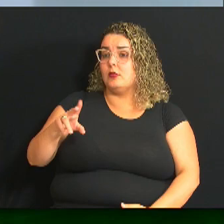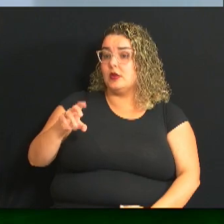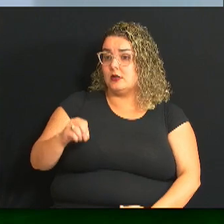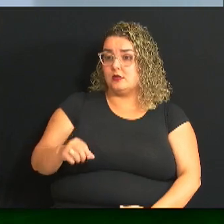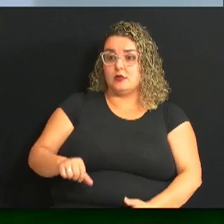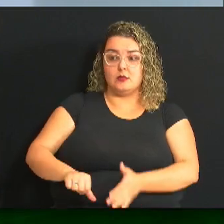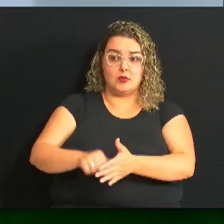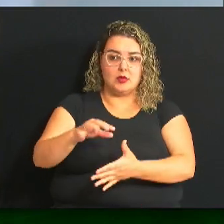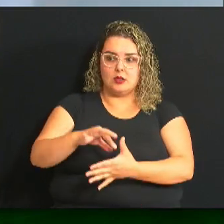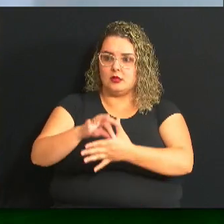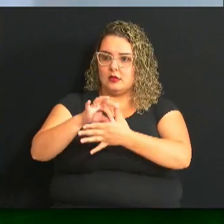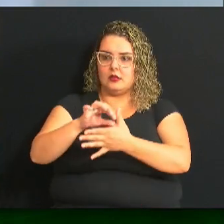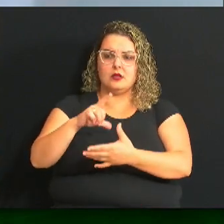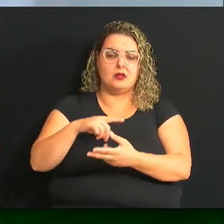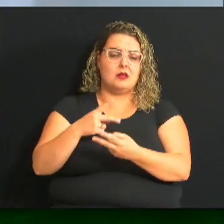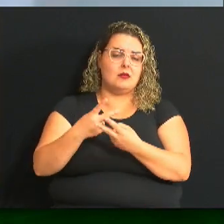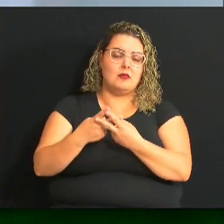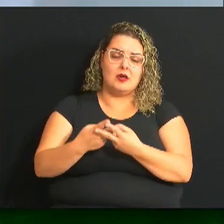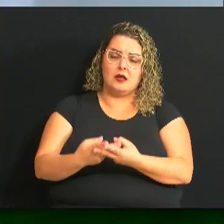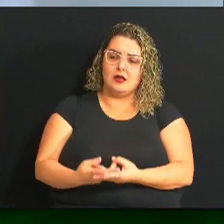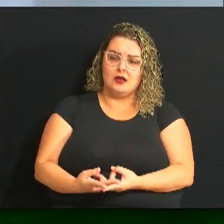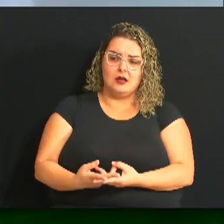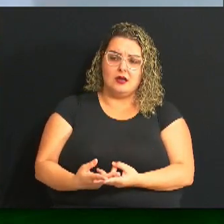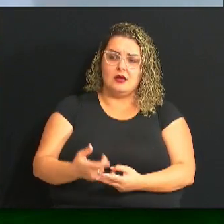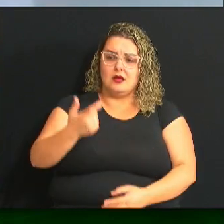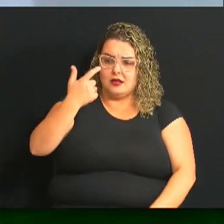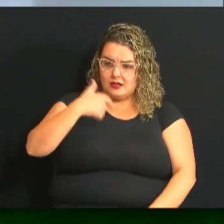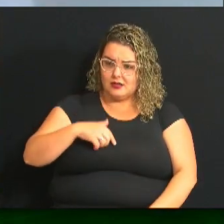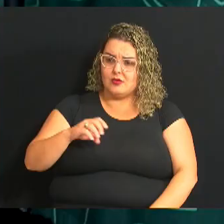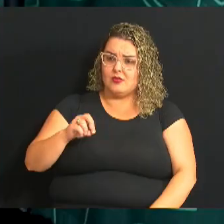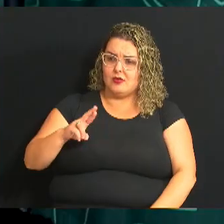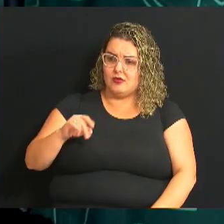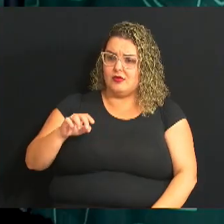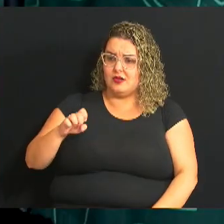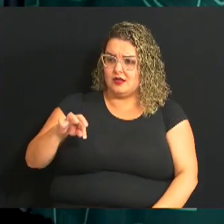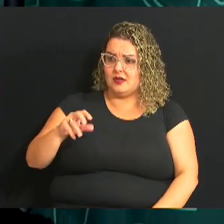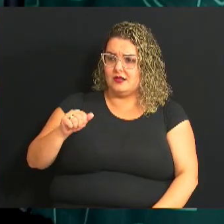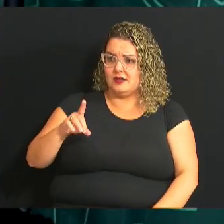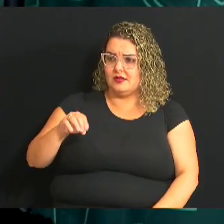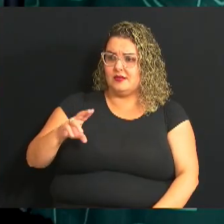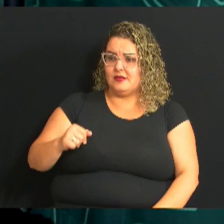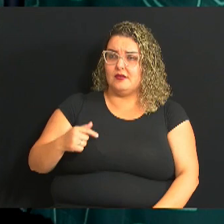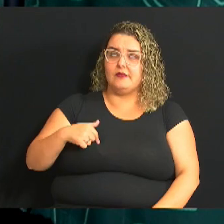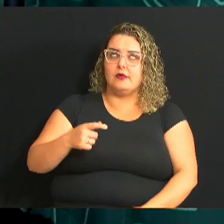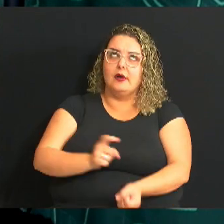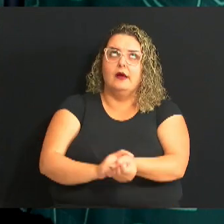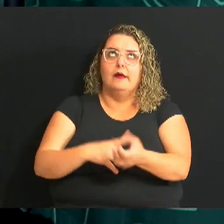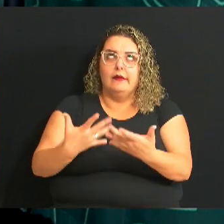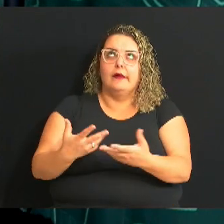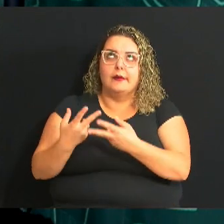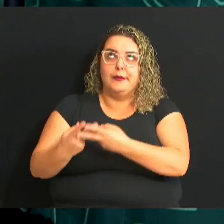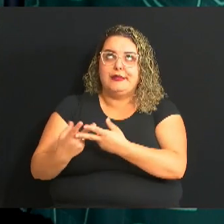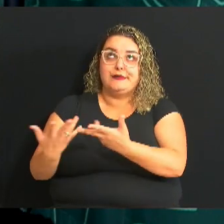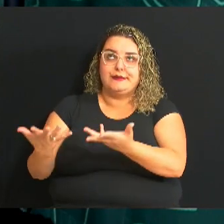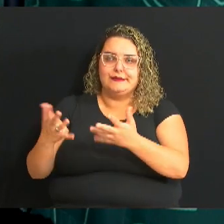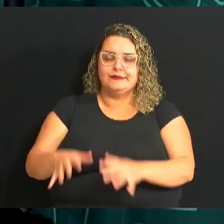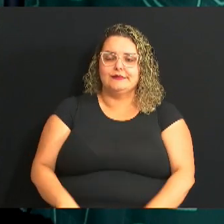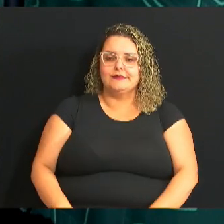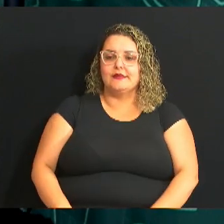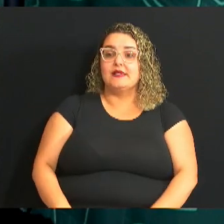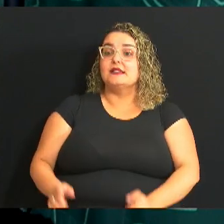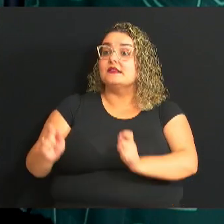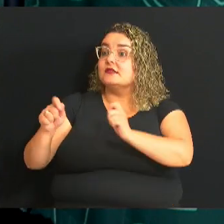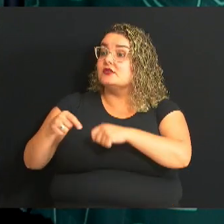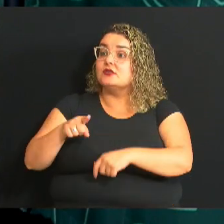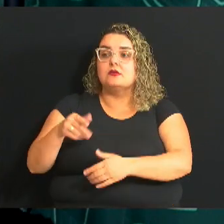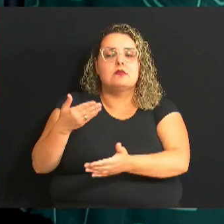Pedro tem uma paciência que até eu, como orientadora, fico nervosa, né? Então, essa capacidade dele de não perder o